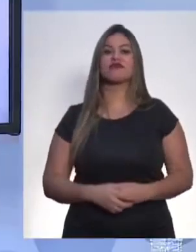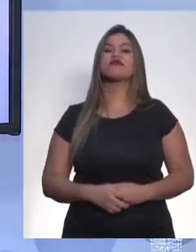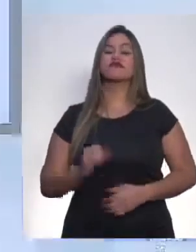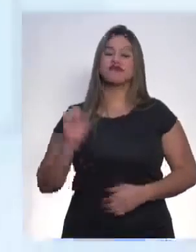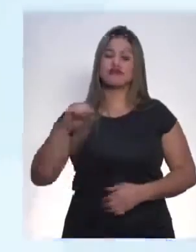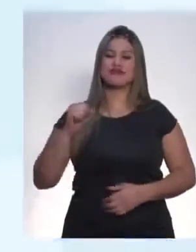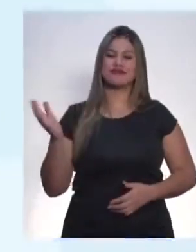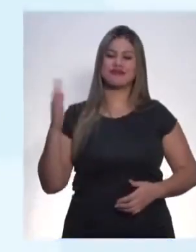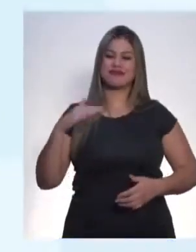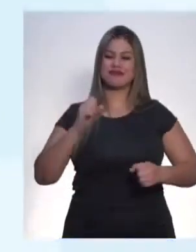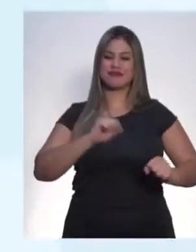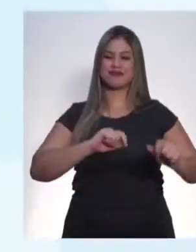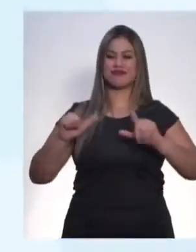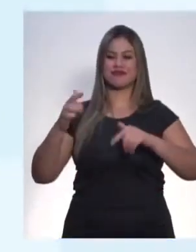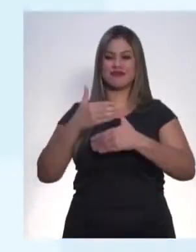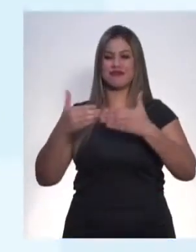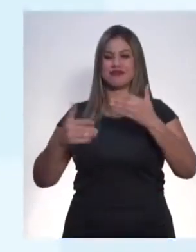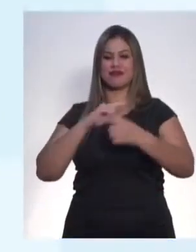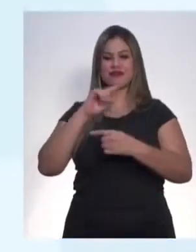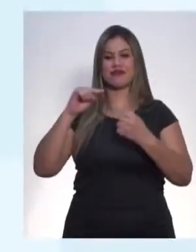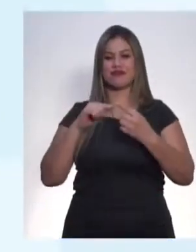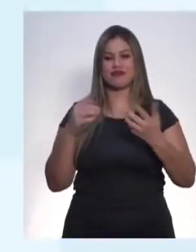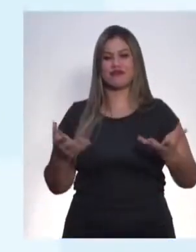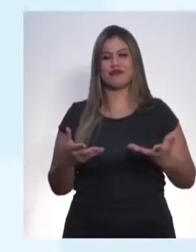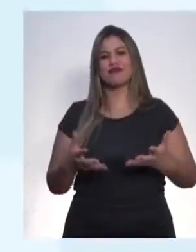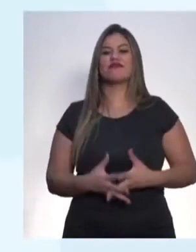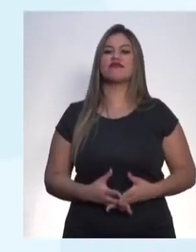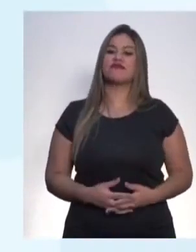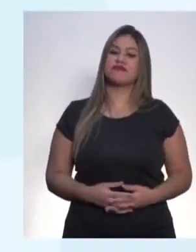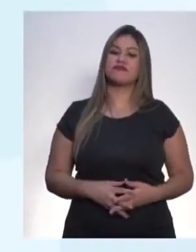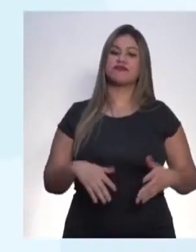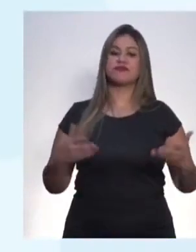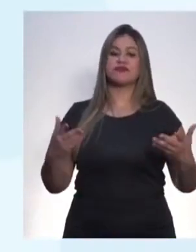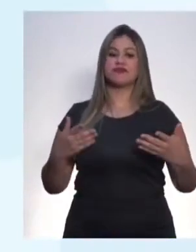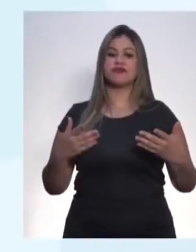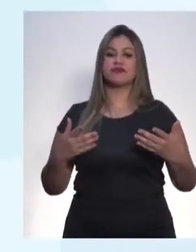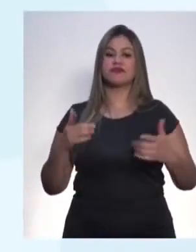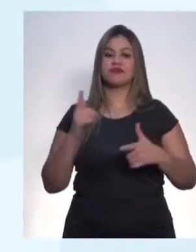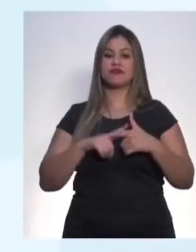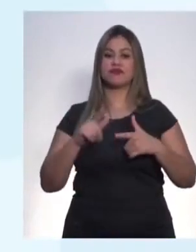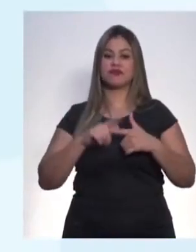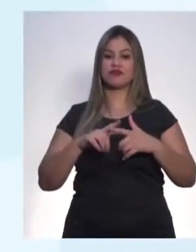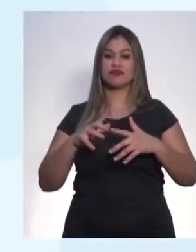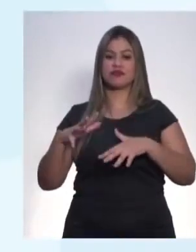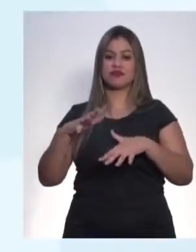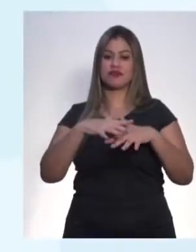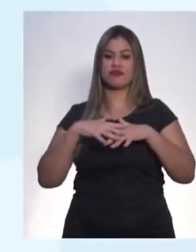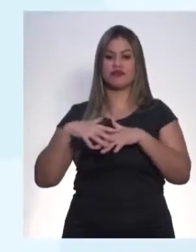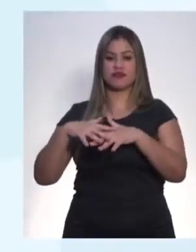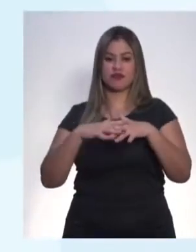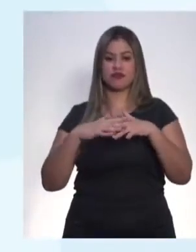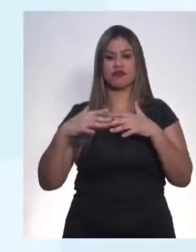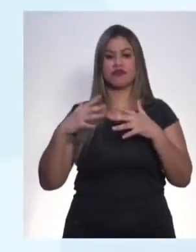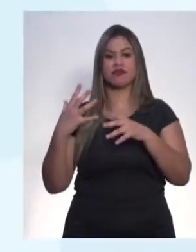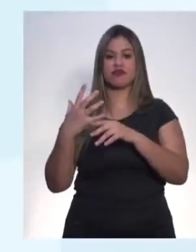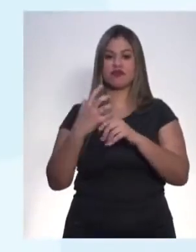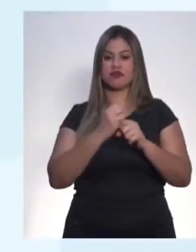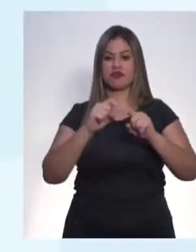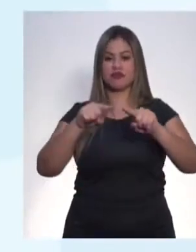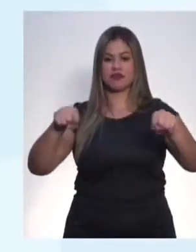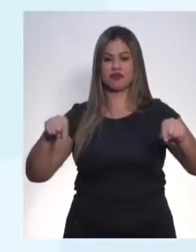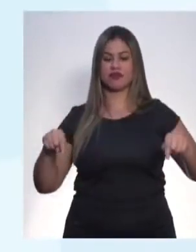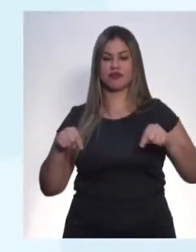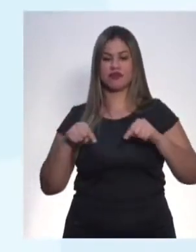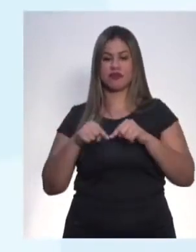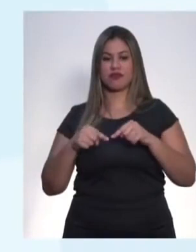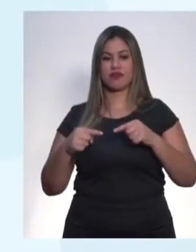colocar o primeiro slide com o objetivo da aula de hoje. Então, o objetivo é resolver problemas envolvendo o cálculo de